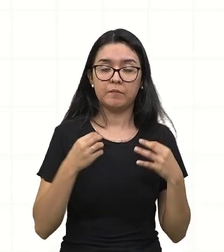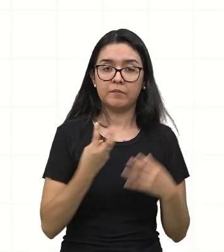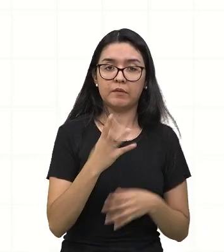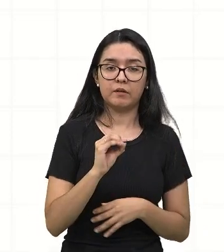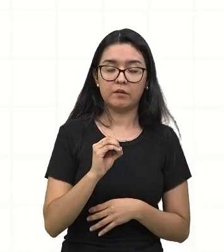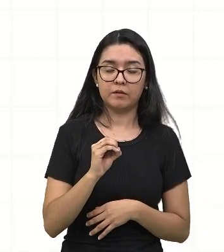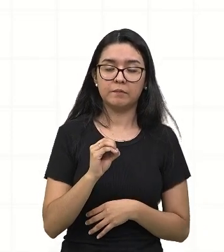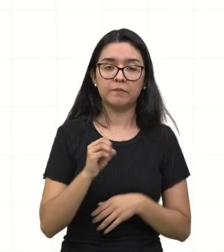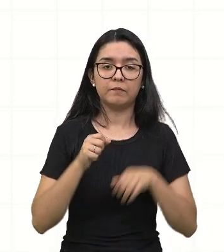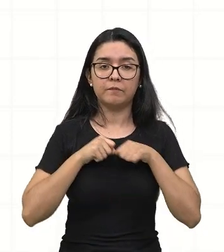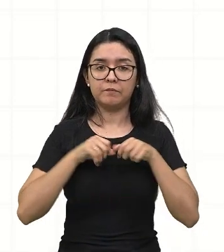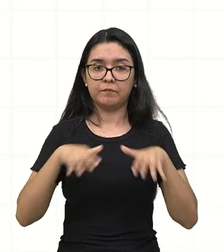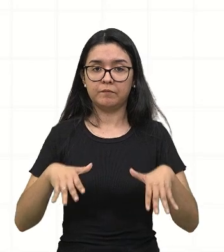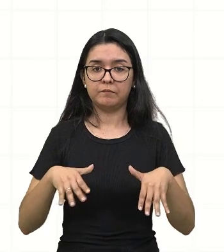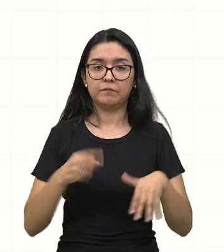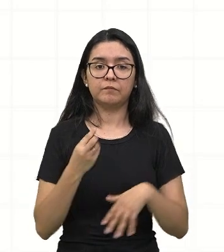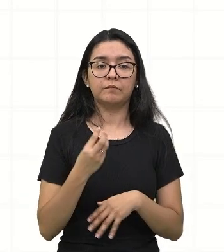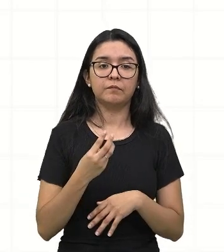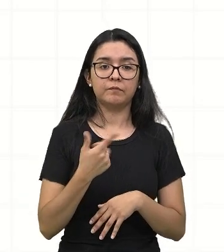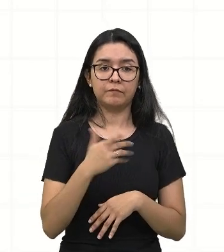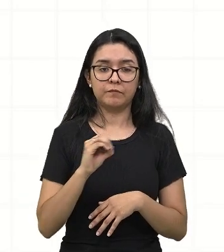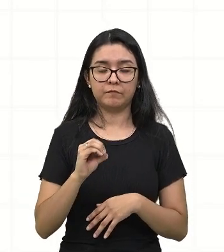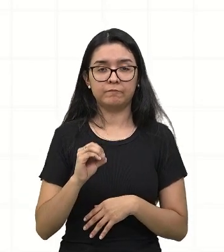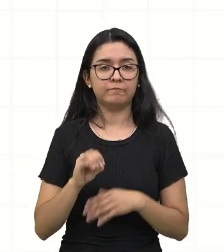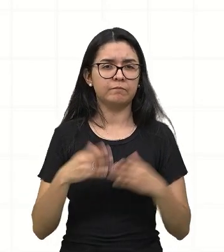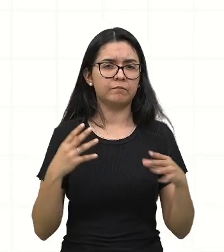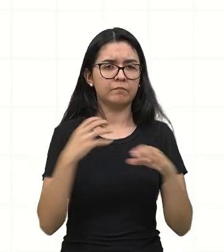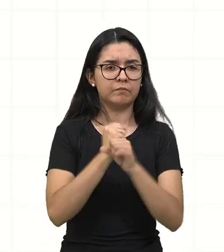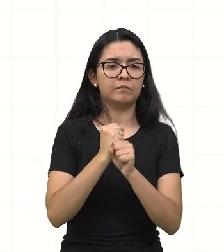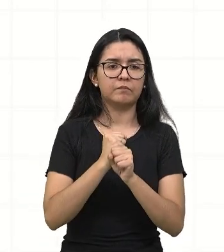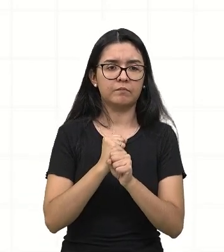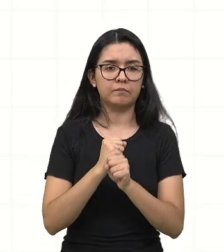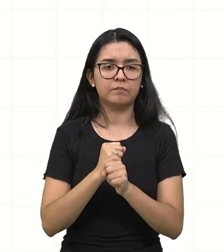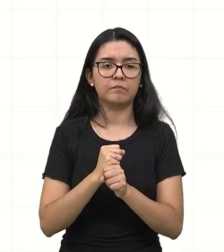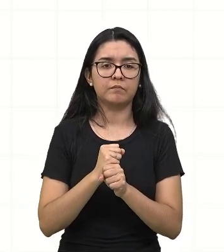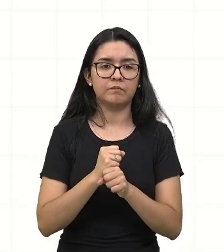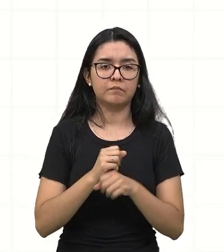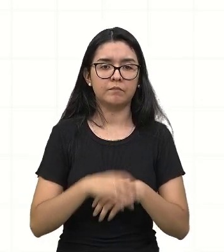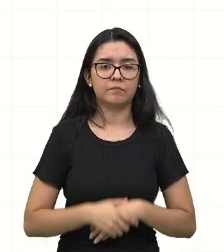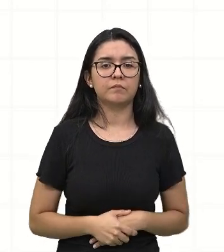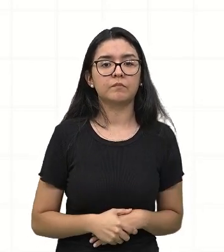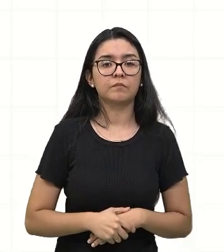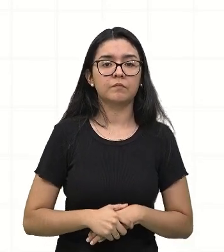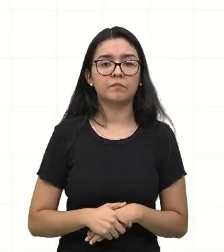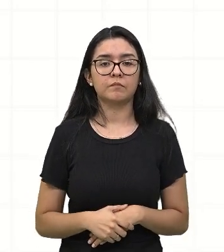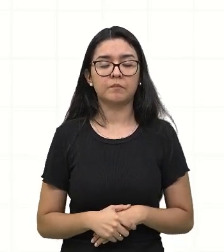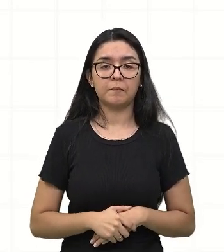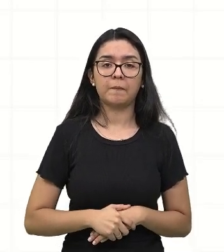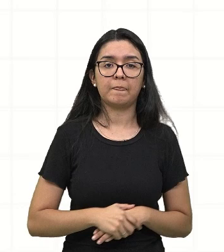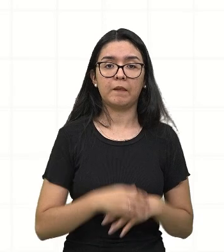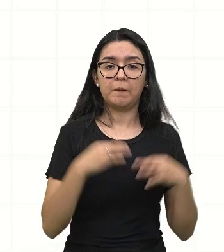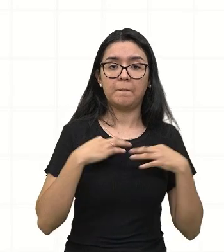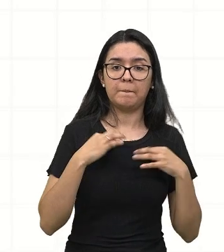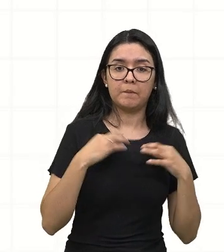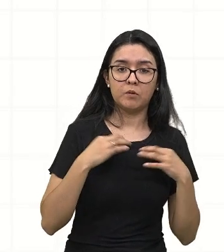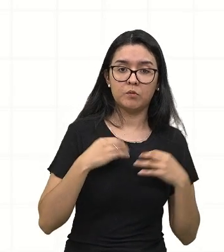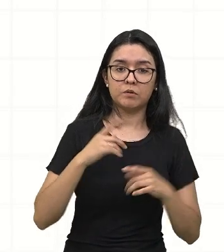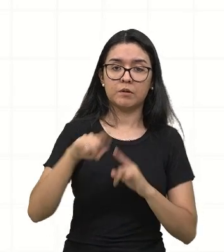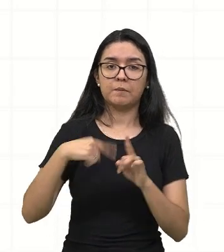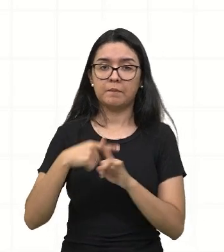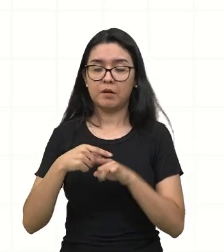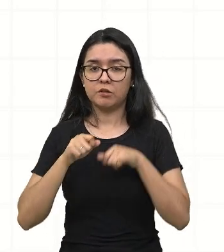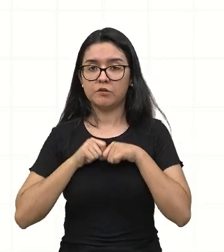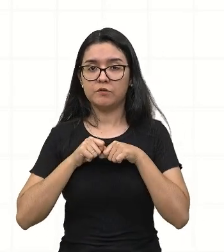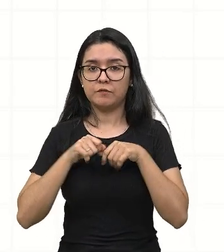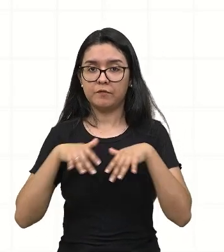30 blusas e 20 vestidos. Se pensarmos em um total, nós poderíamos dizer, de somar blusas, vamos para a letra B, mais vestido,